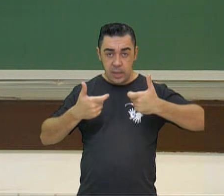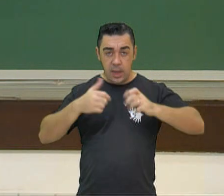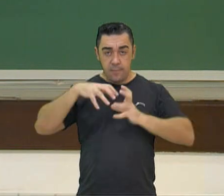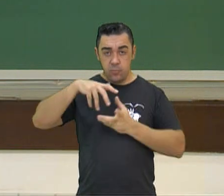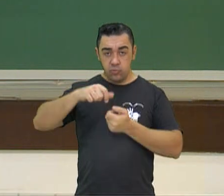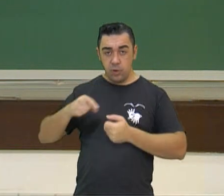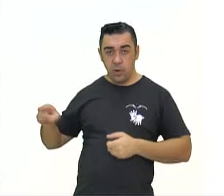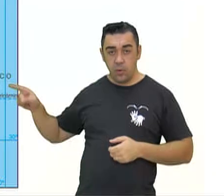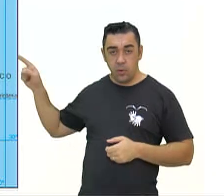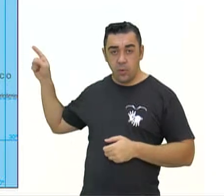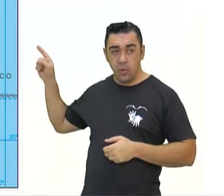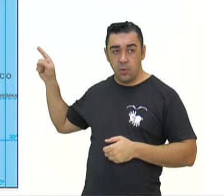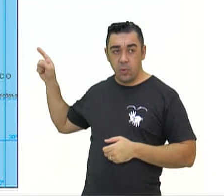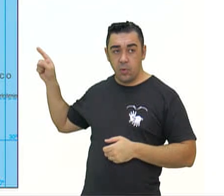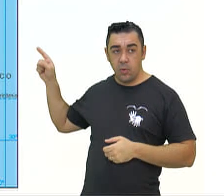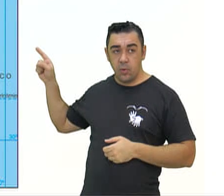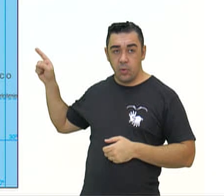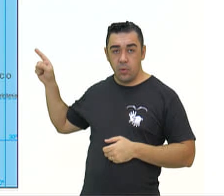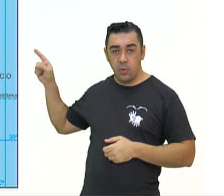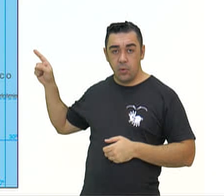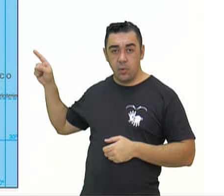Mundial.